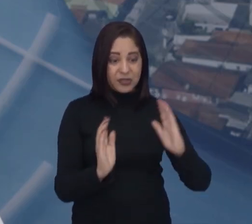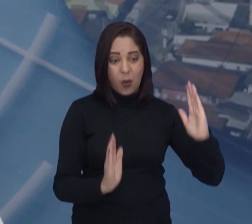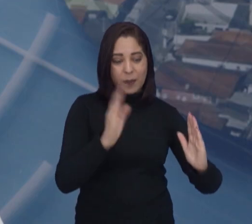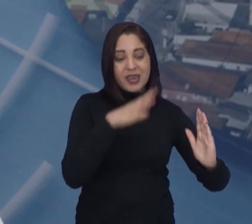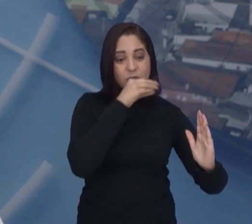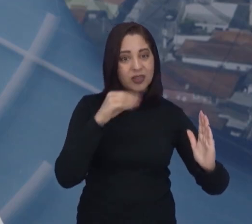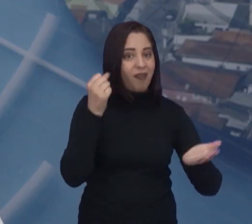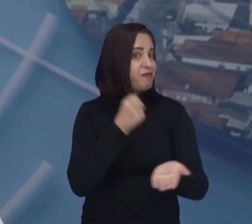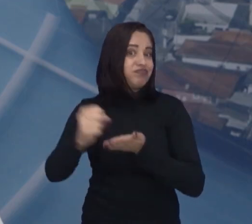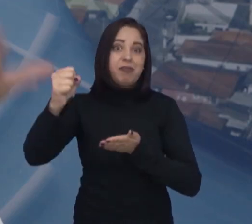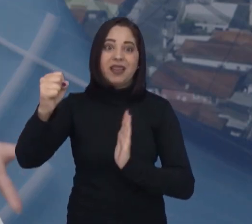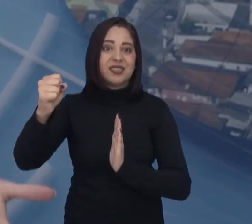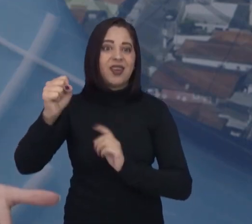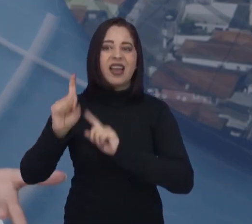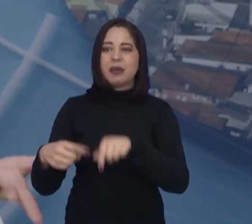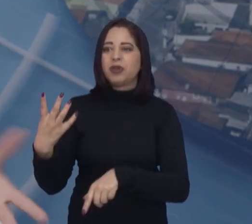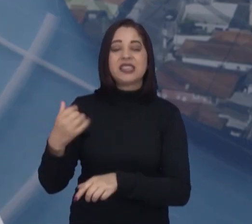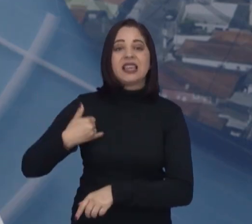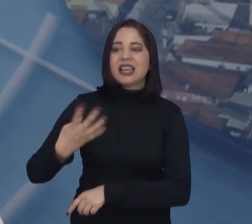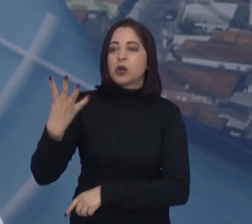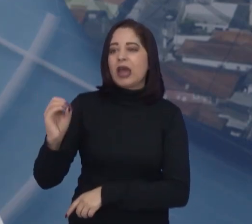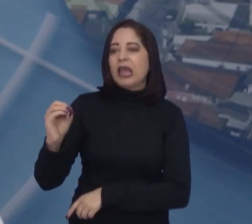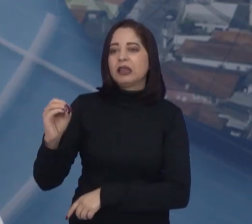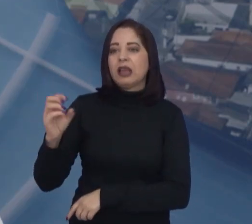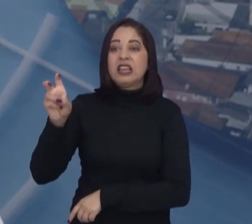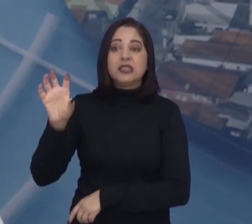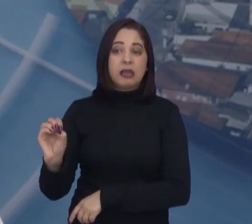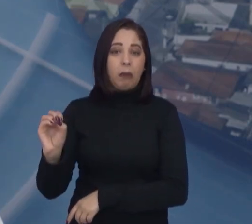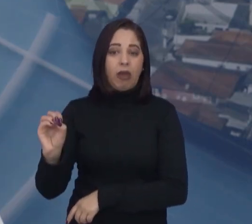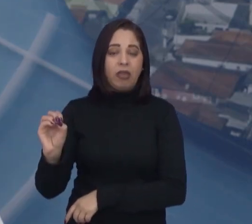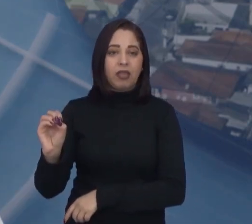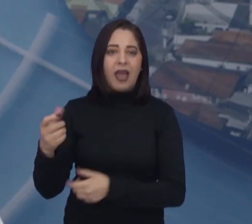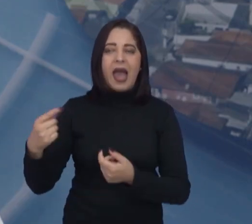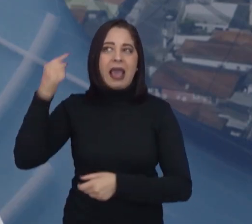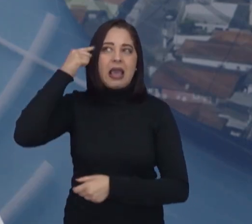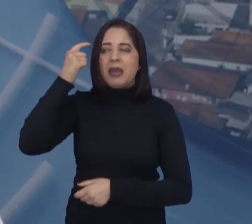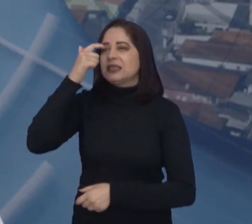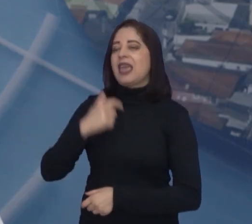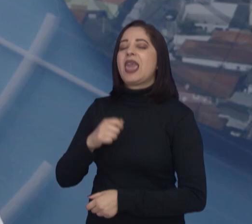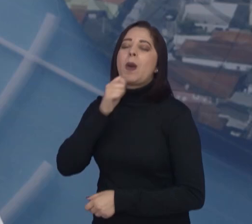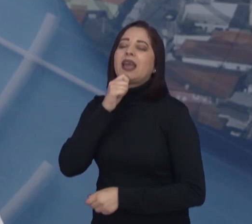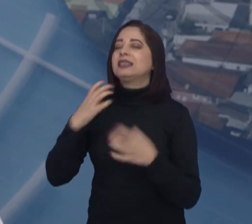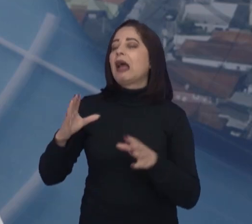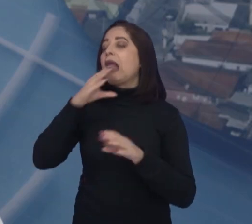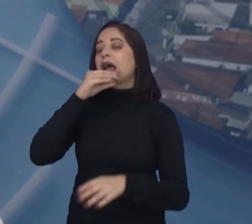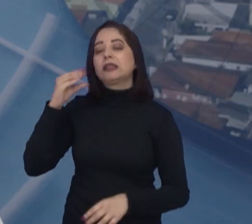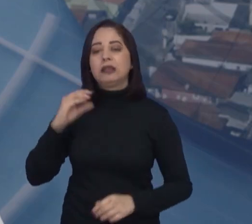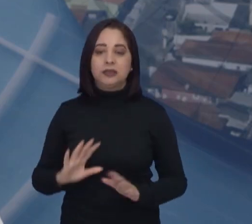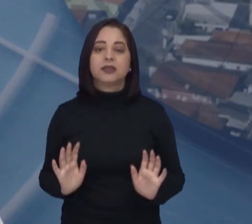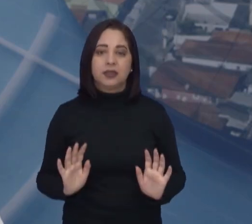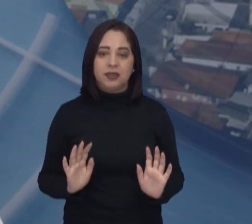No auge de seus 40, 50 anos também. A vida precisa ser vivida sempre, gente. Não estou aqui criticando, mas